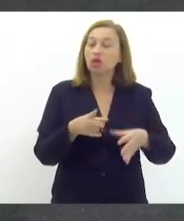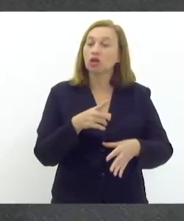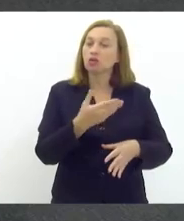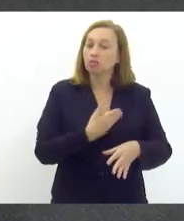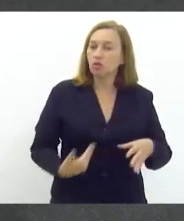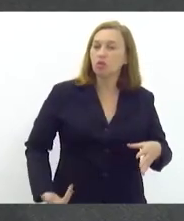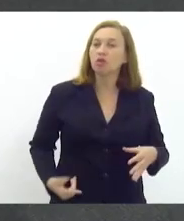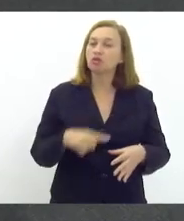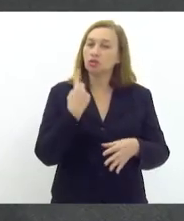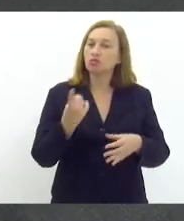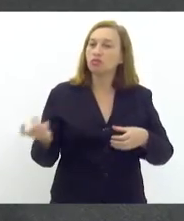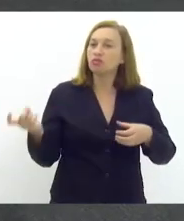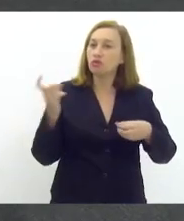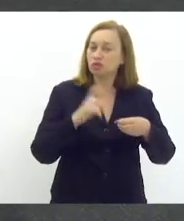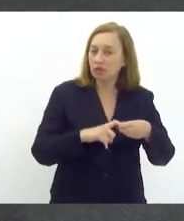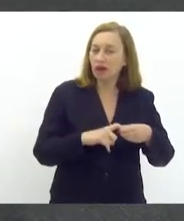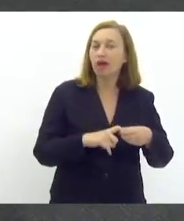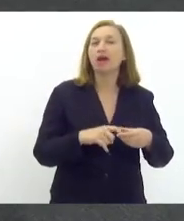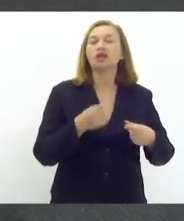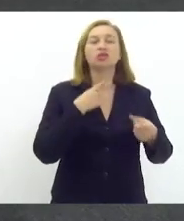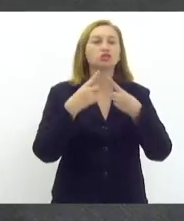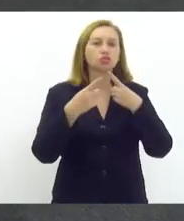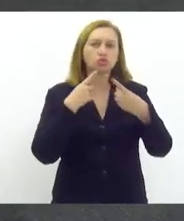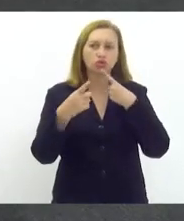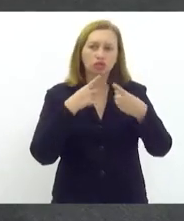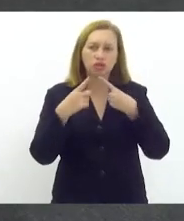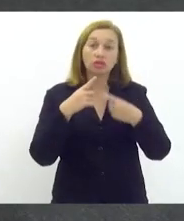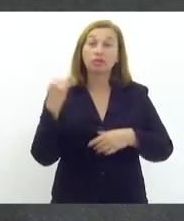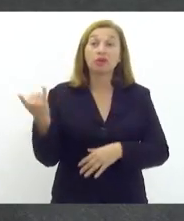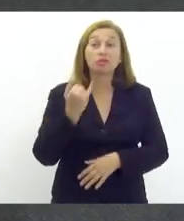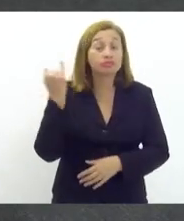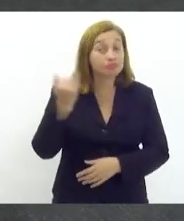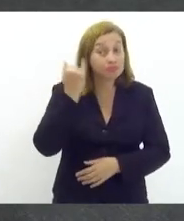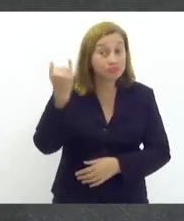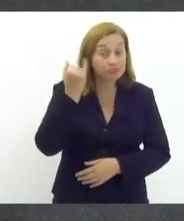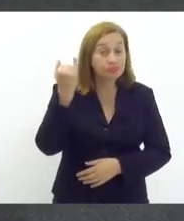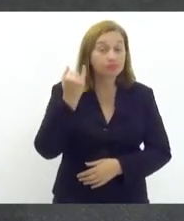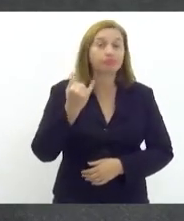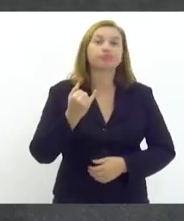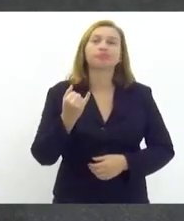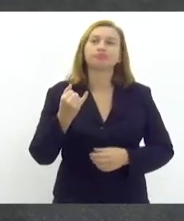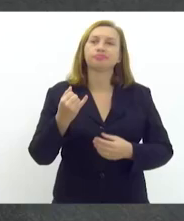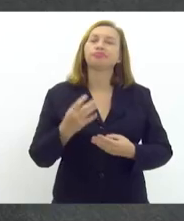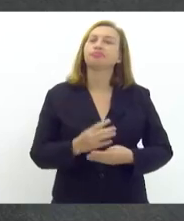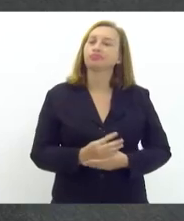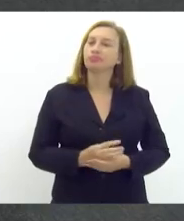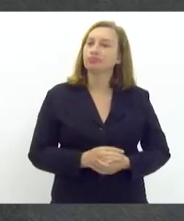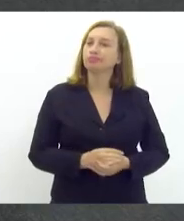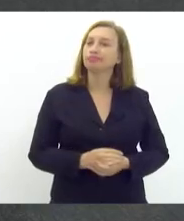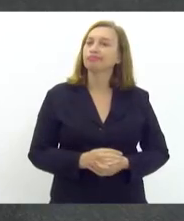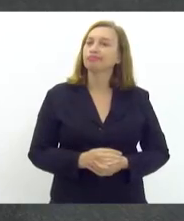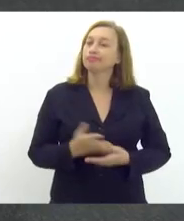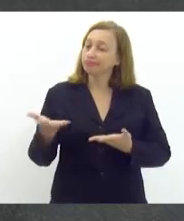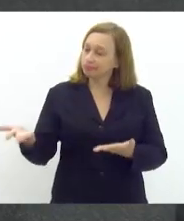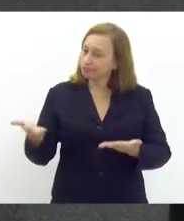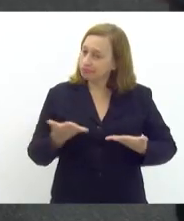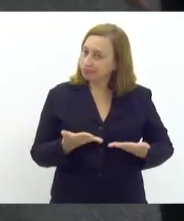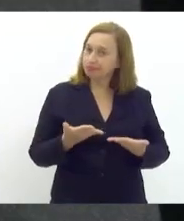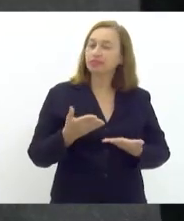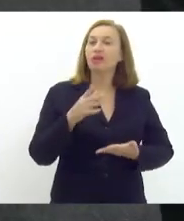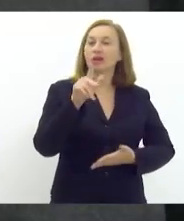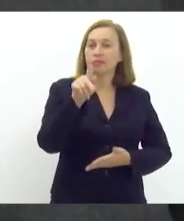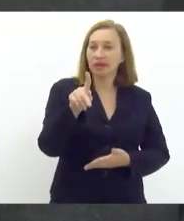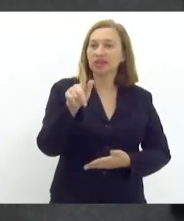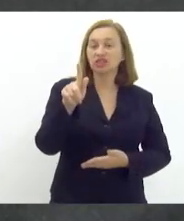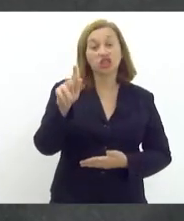retomar esse debate né pela importância desse debate chamando aqui né o a